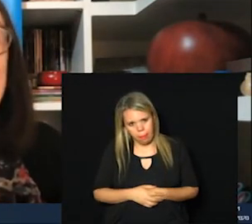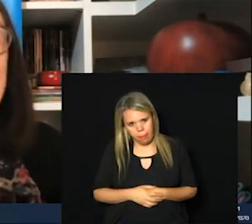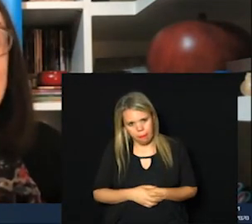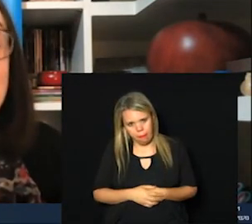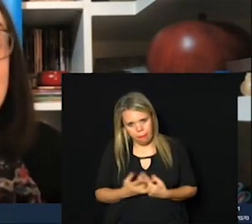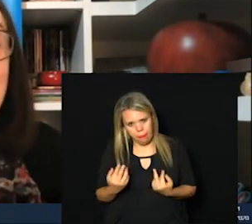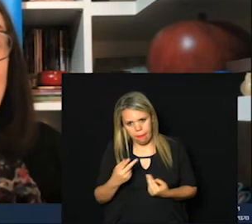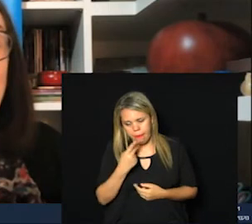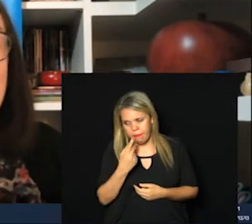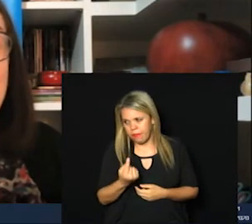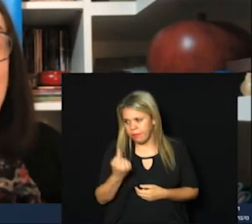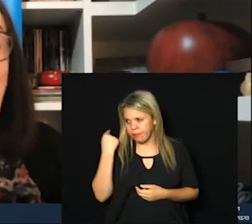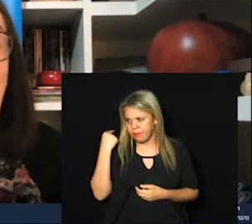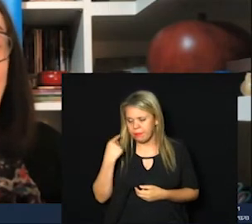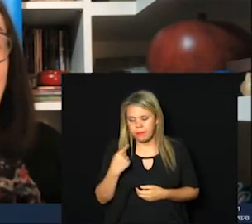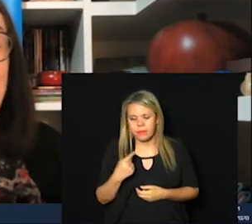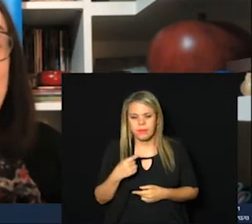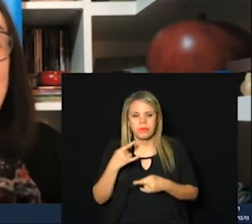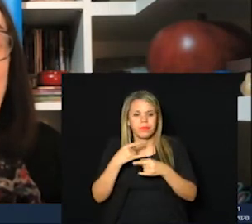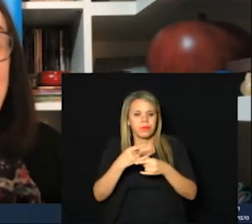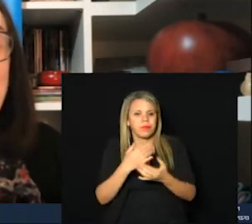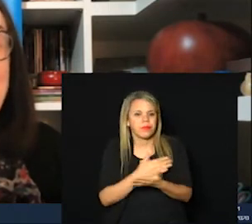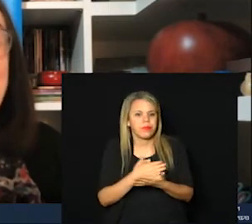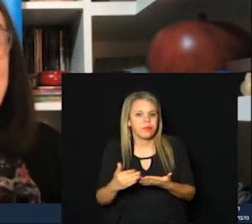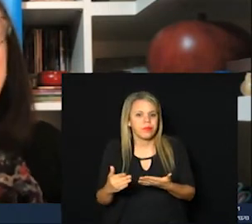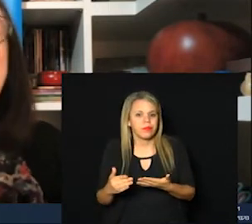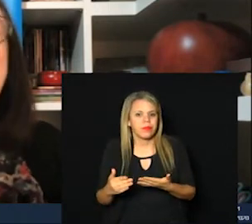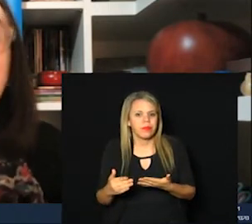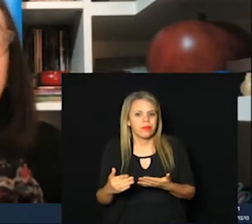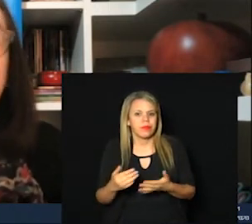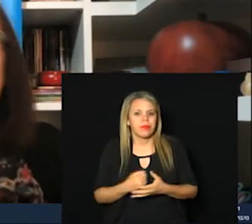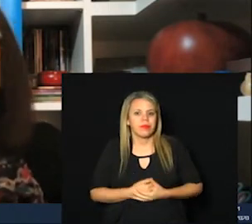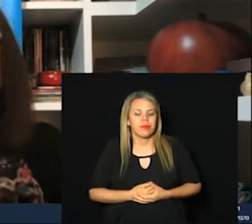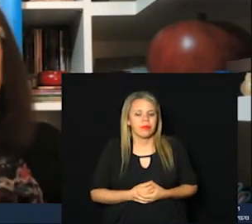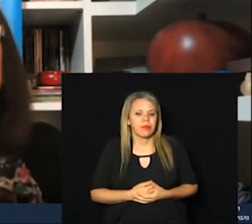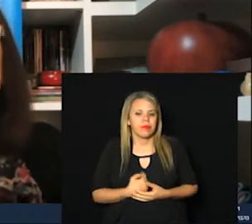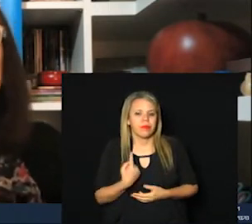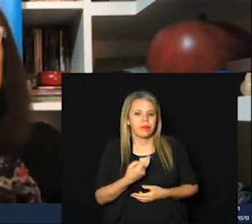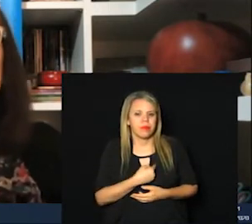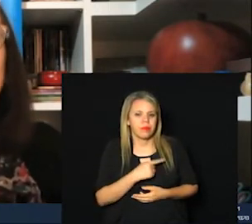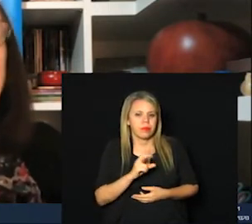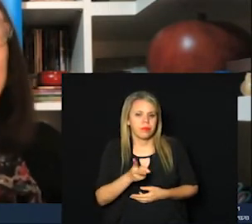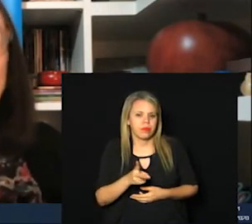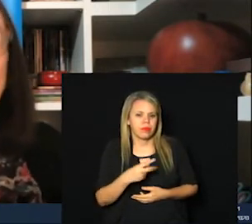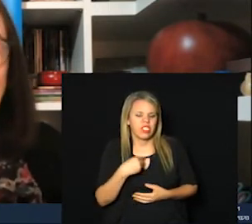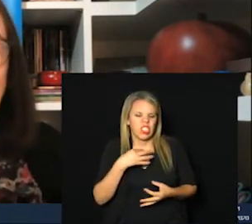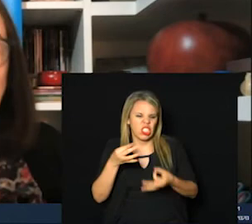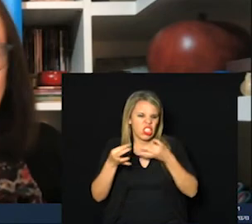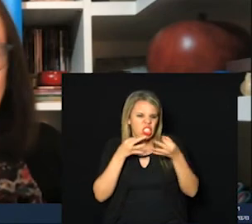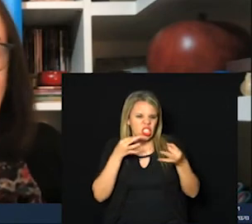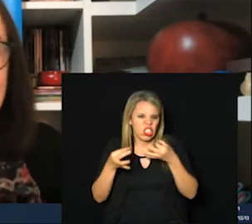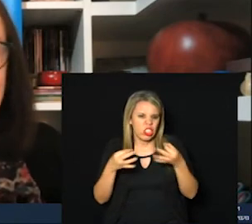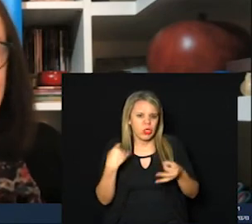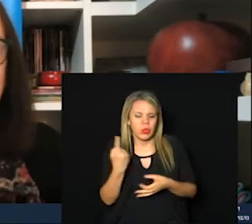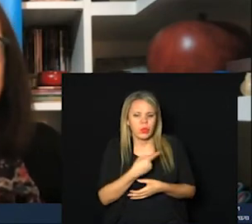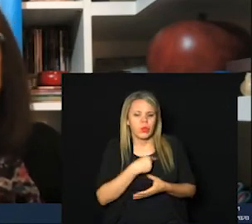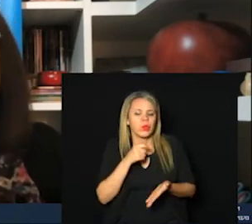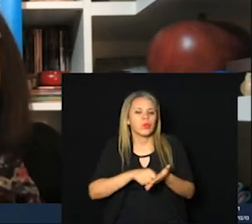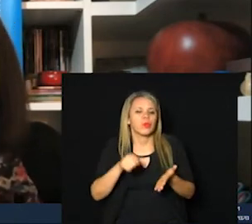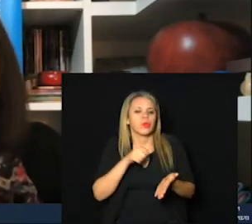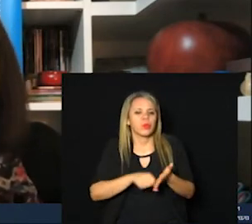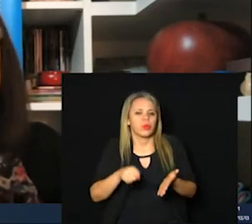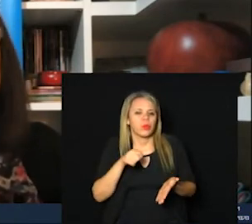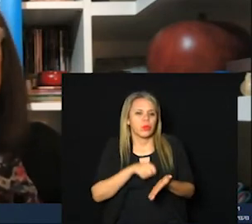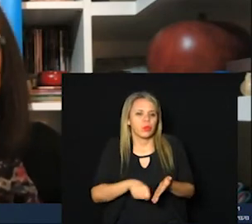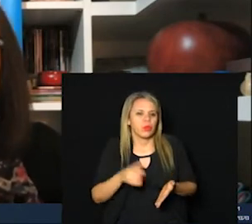dizia antes, né, da live começar para a Eliane, nós sempre somos muito críticos com o que nós escrevemos, mas eu